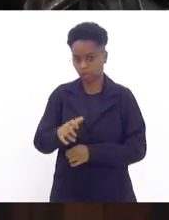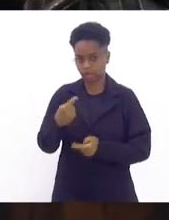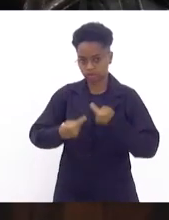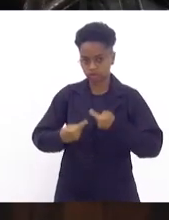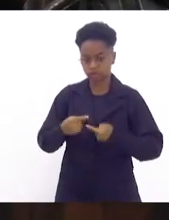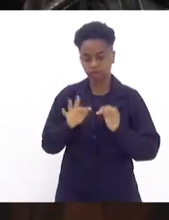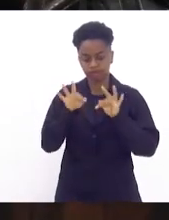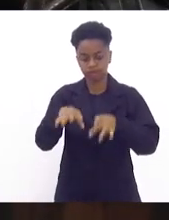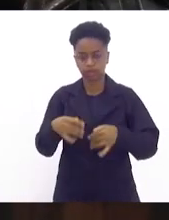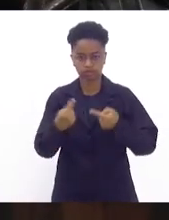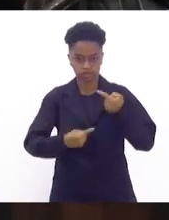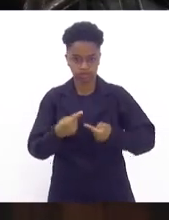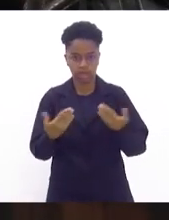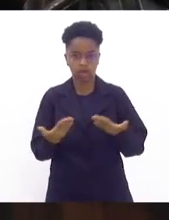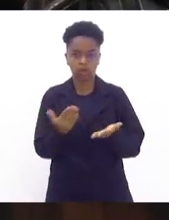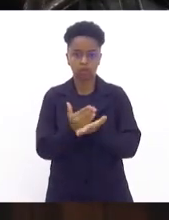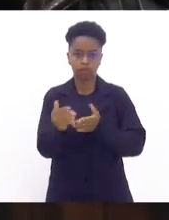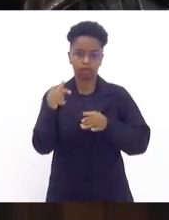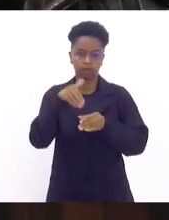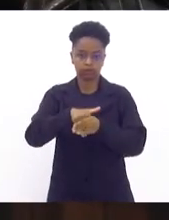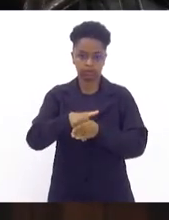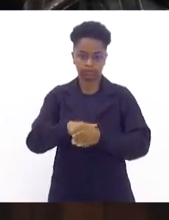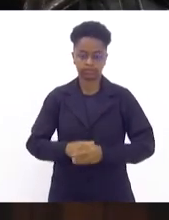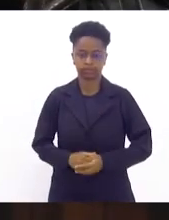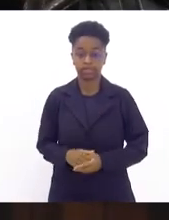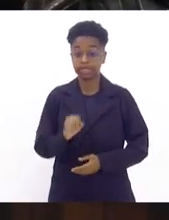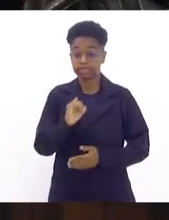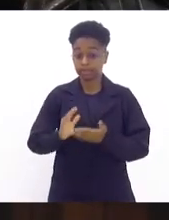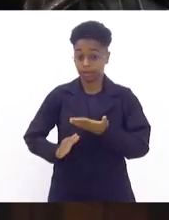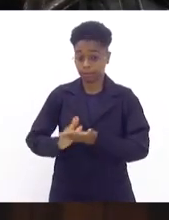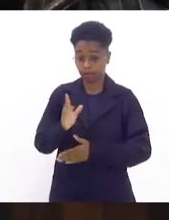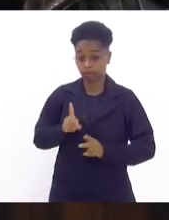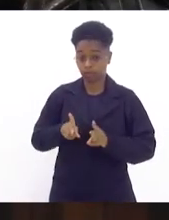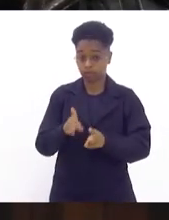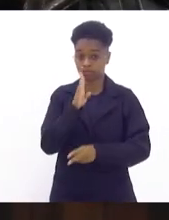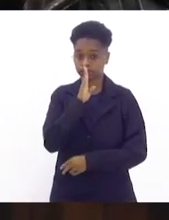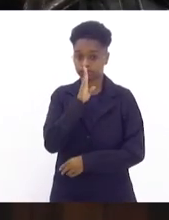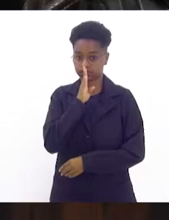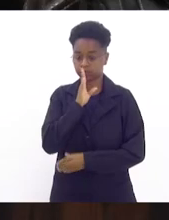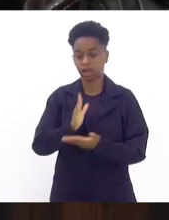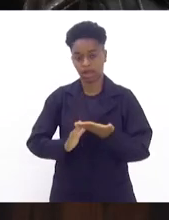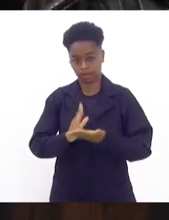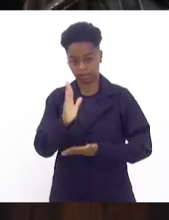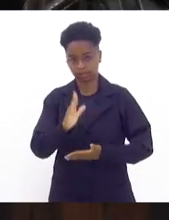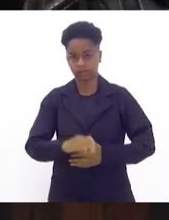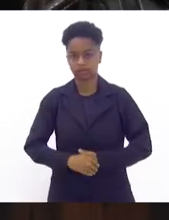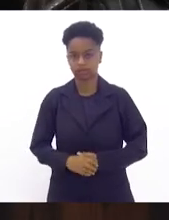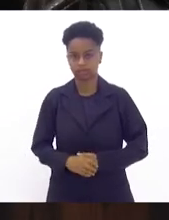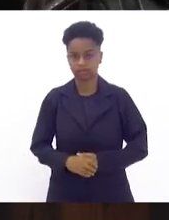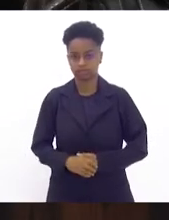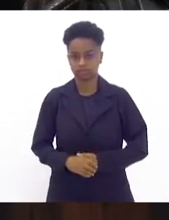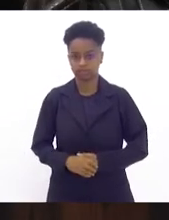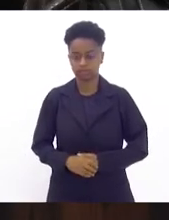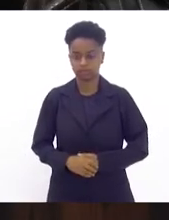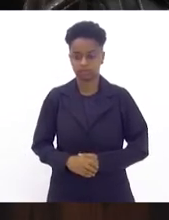matéria, encerrada a discussão em votação. Senhores que aprovam, permaneço como estão. Aprovado e vai